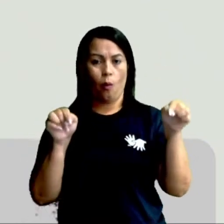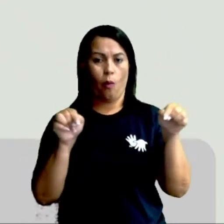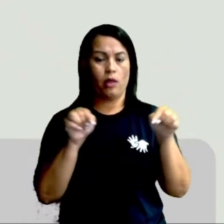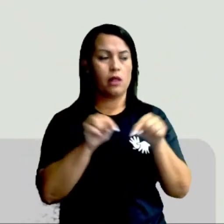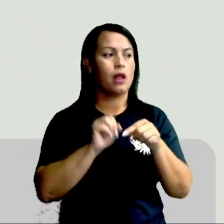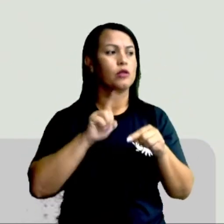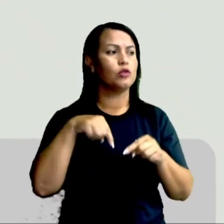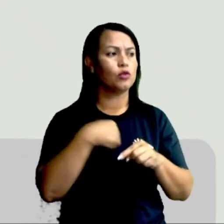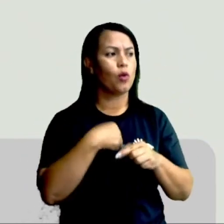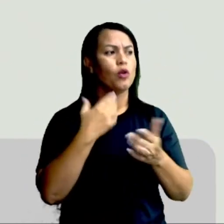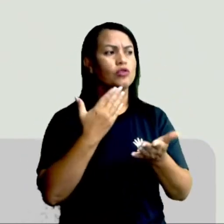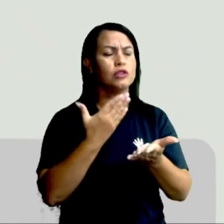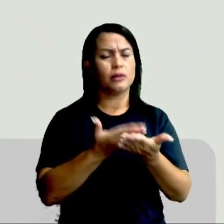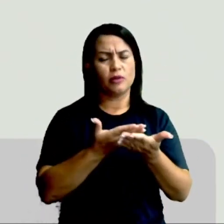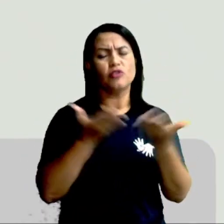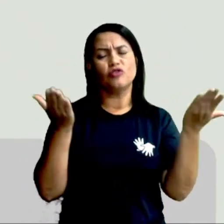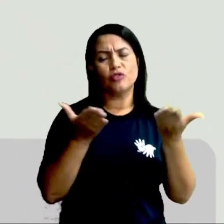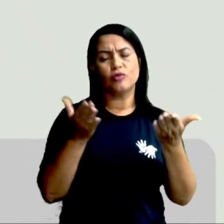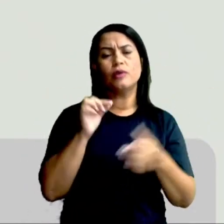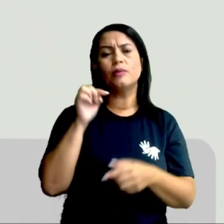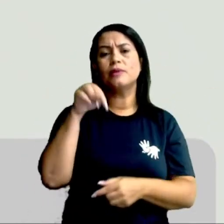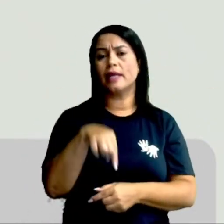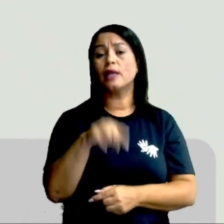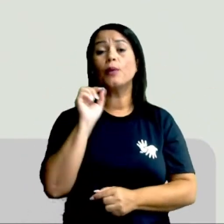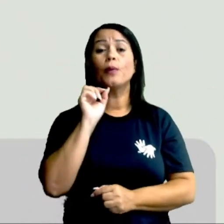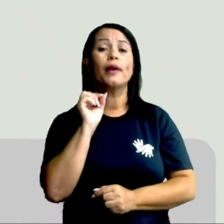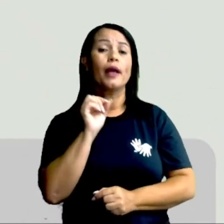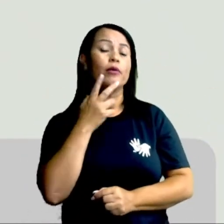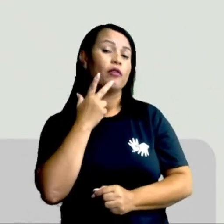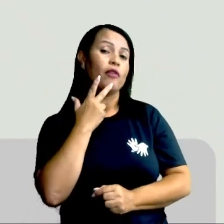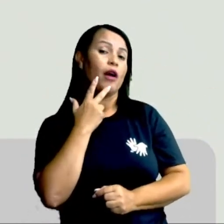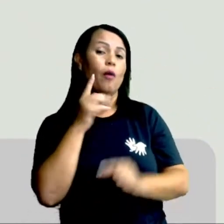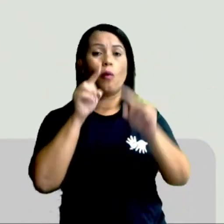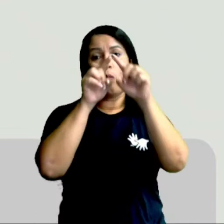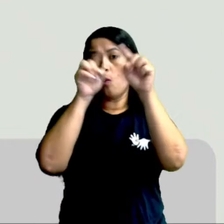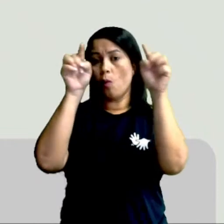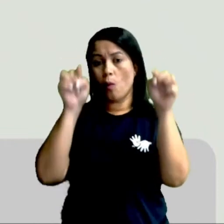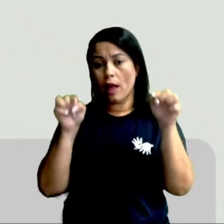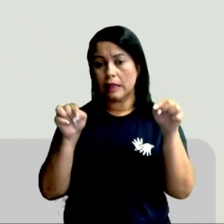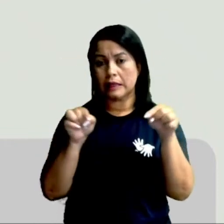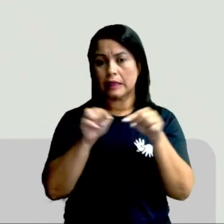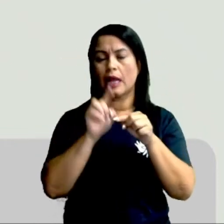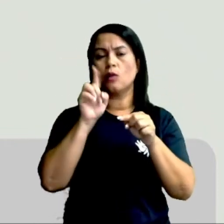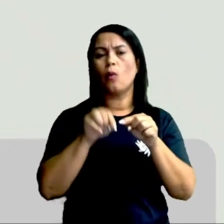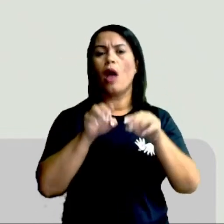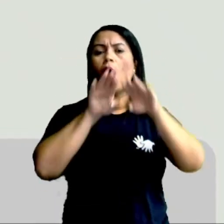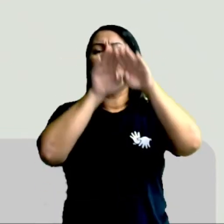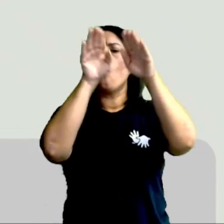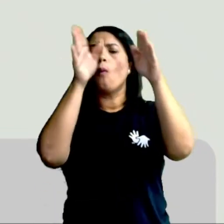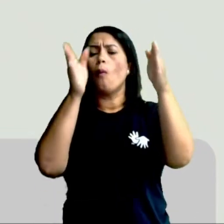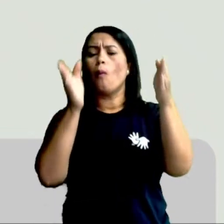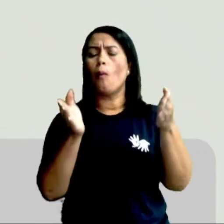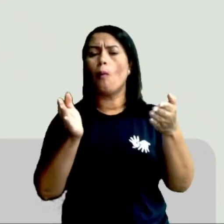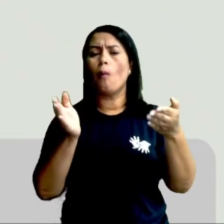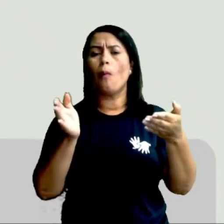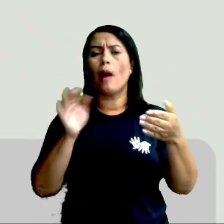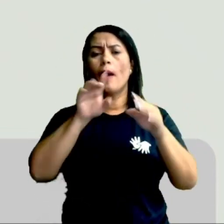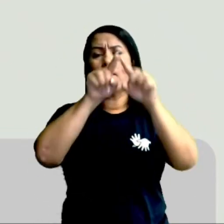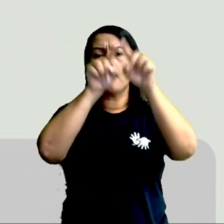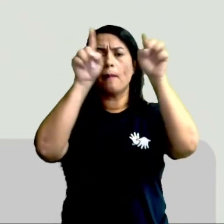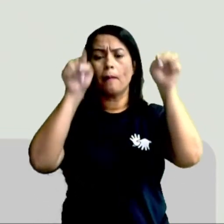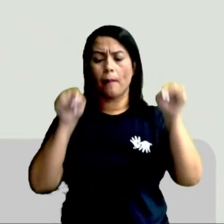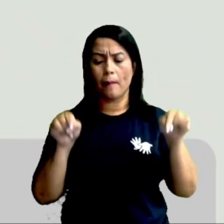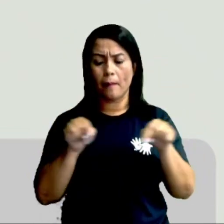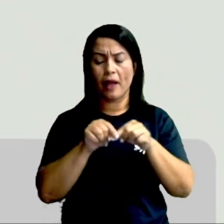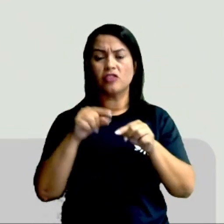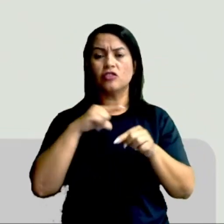nós também já estudamos aqui. Quando eu digo o seguinte, ó, quadrado, figura fechada e plana, formado